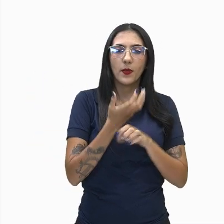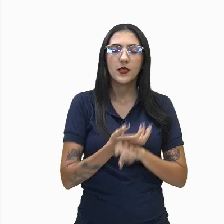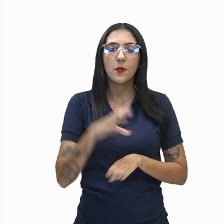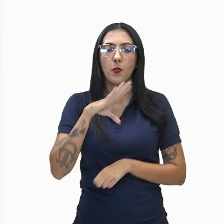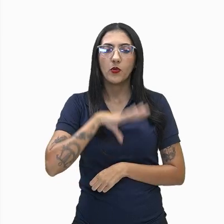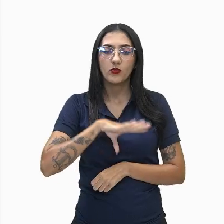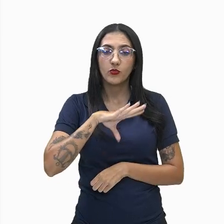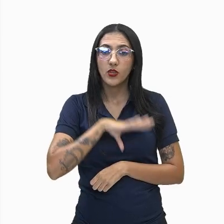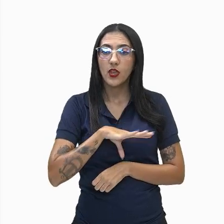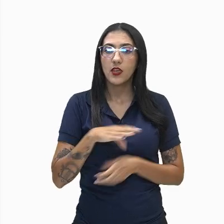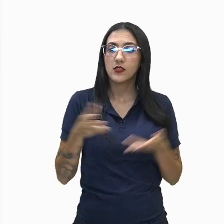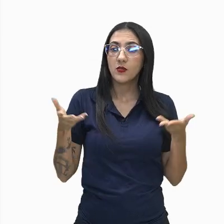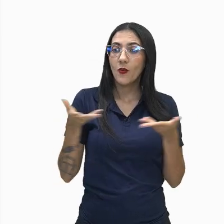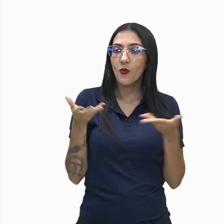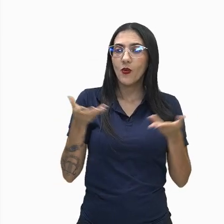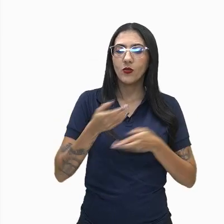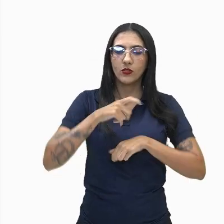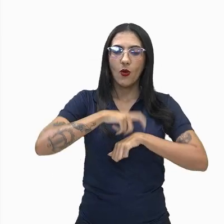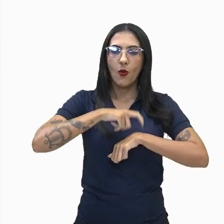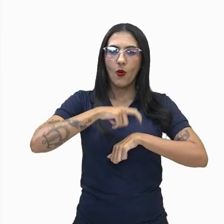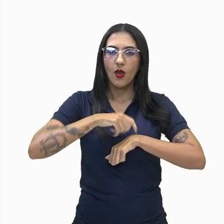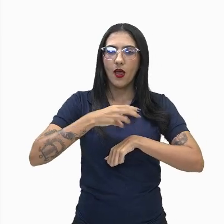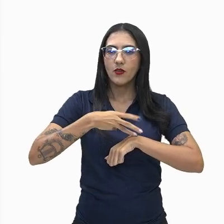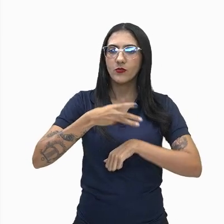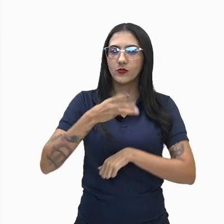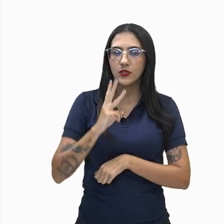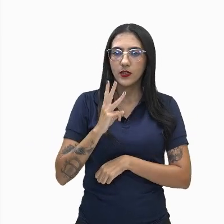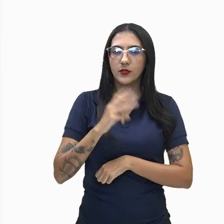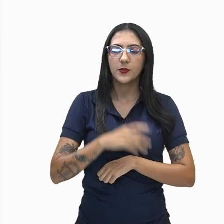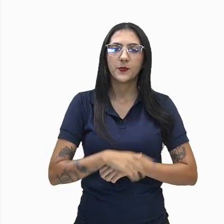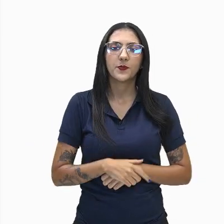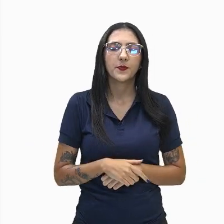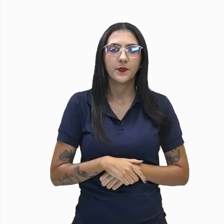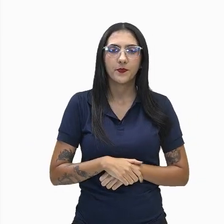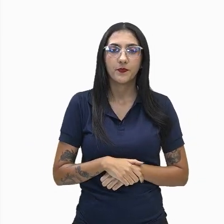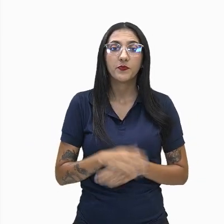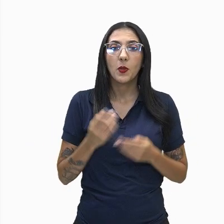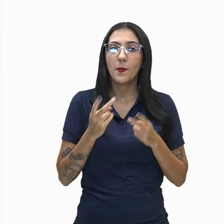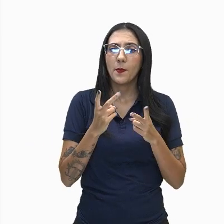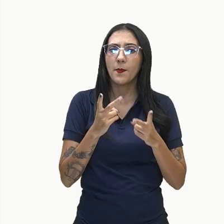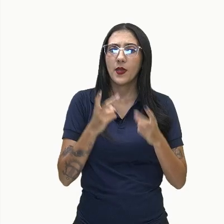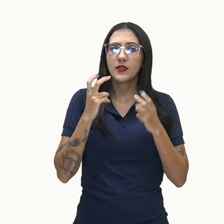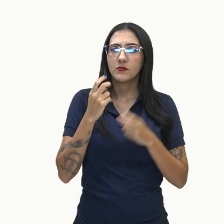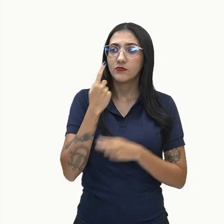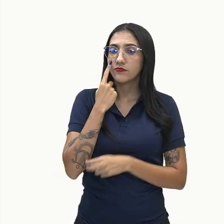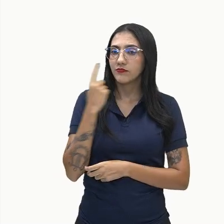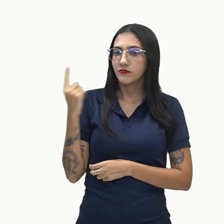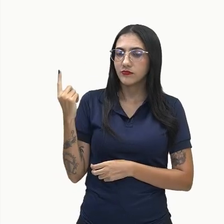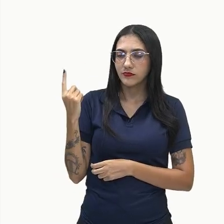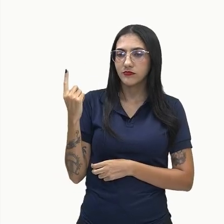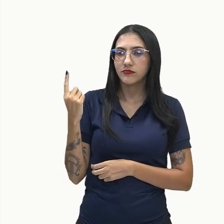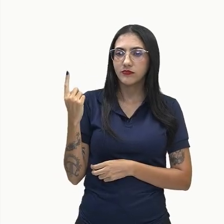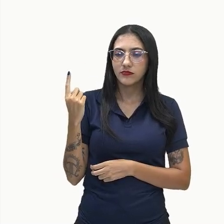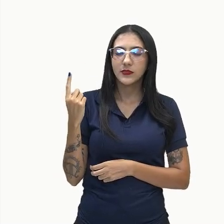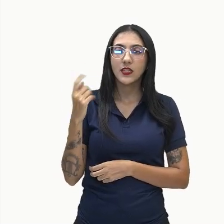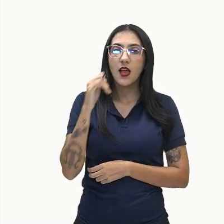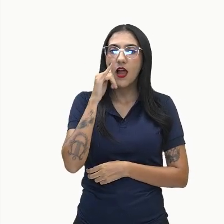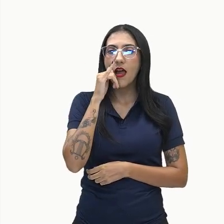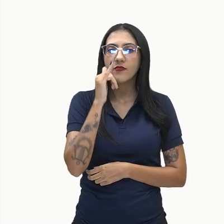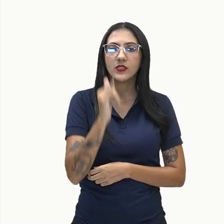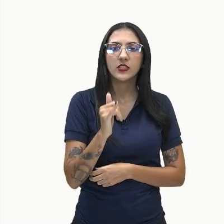às 15 horas. Então, observe que esta mensagem, eu tenho uma mensagem aqui,